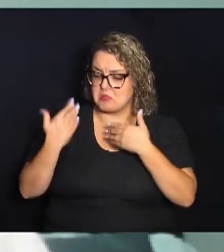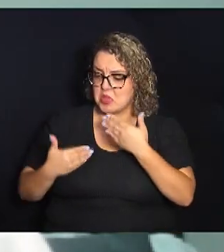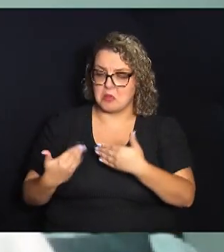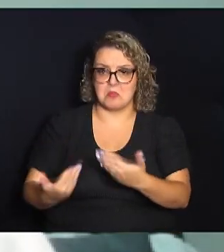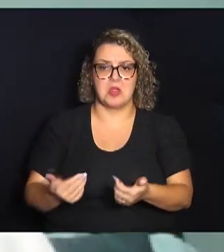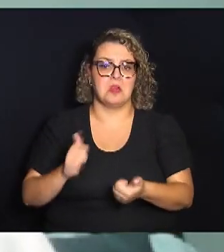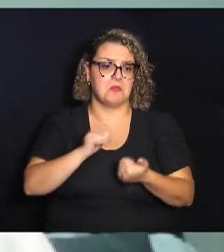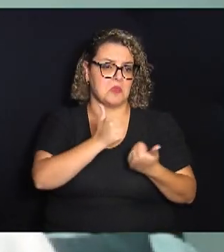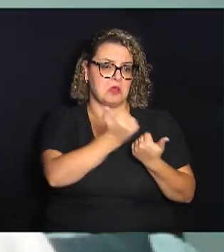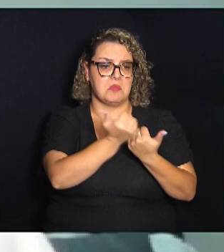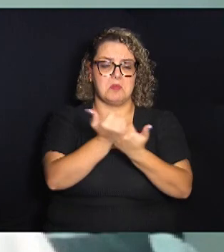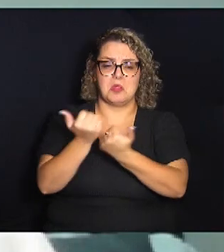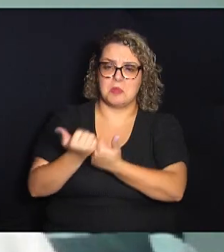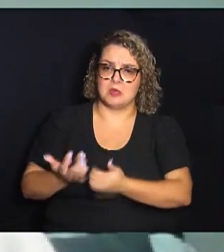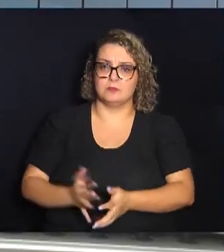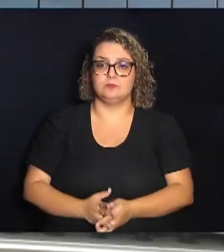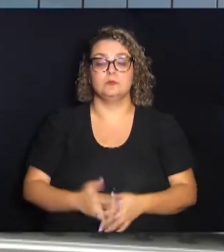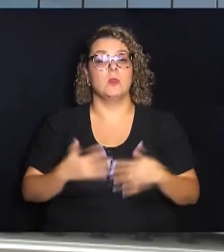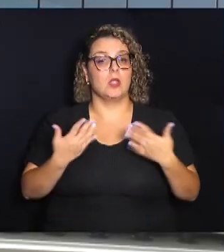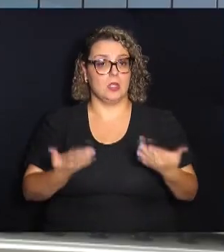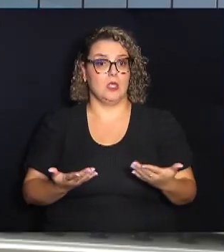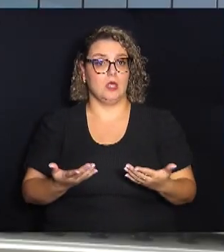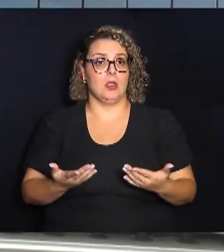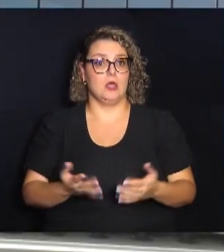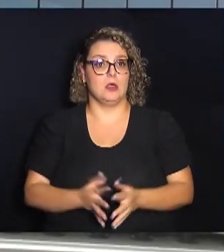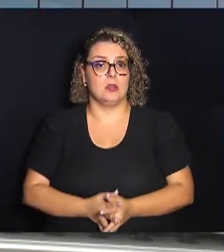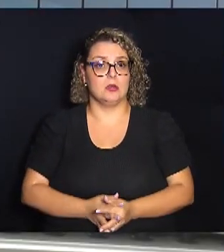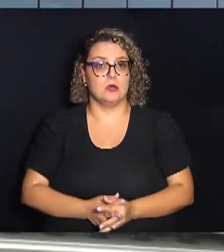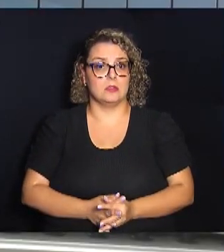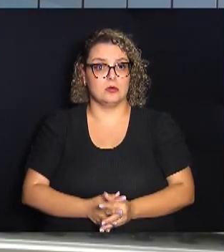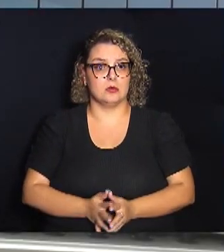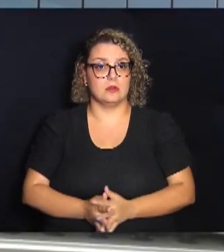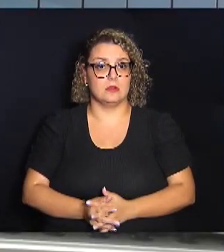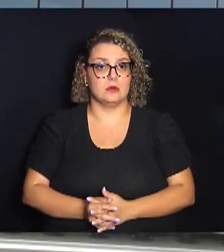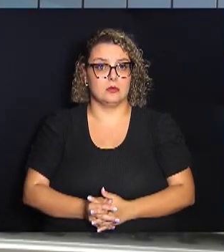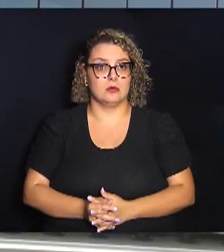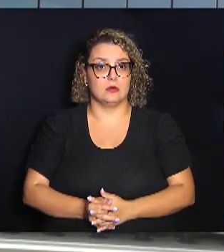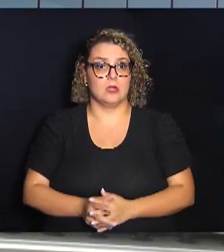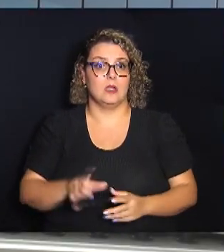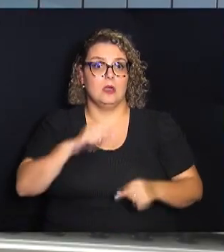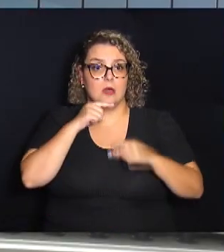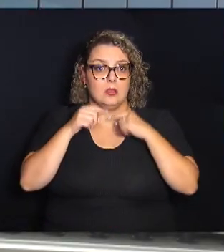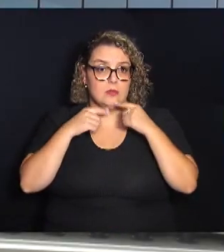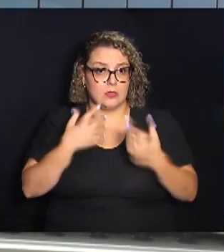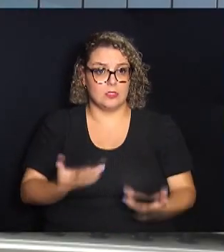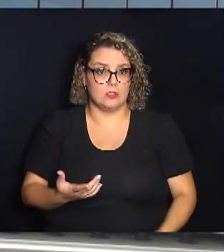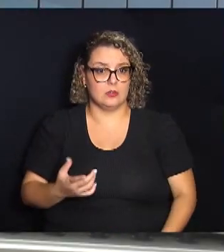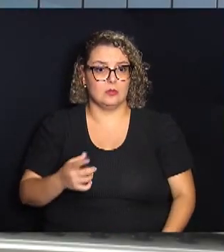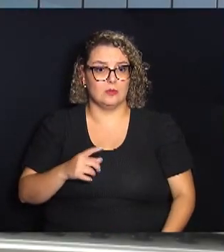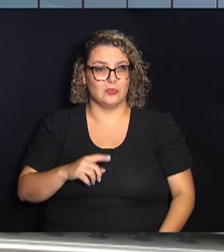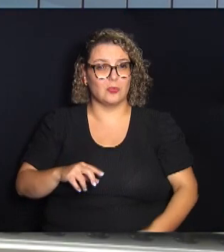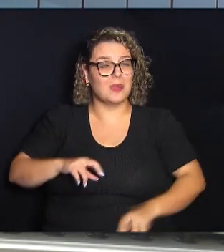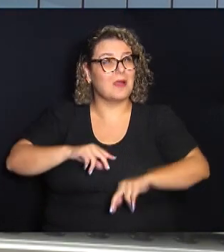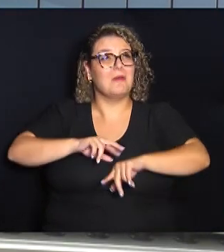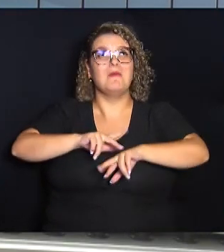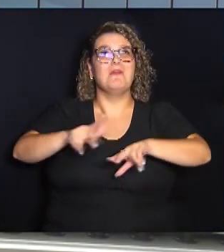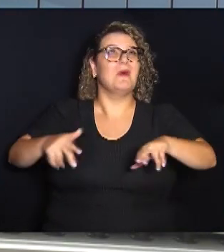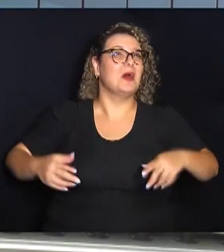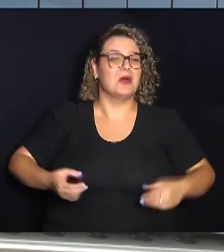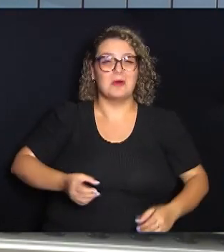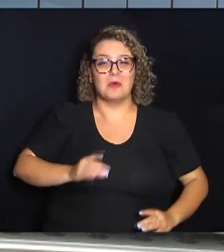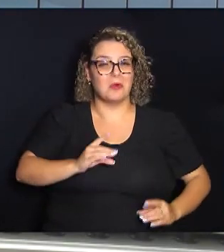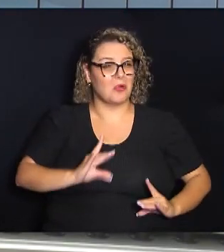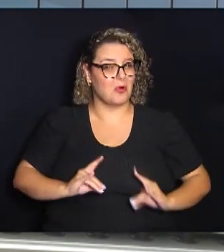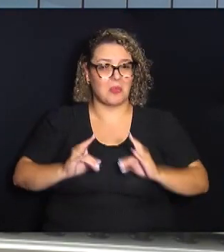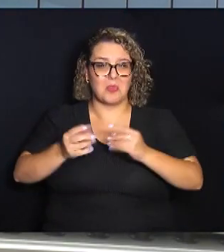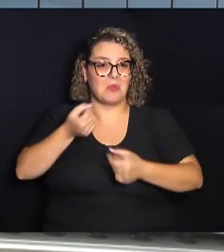essa reposição. E no caso, não a dúvida é a seguinte, né? Não é muito hormônio, sim, ela vai repor